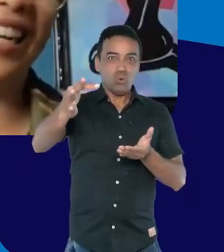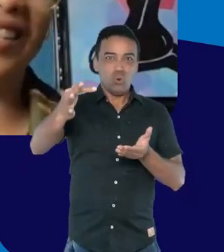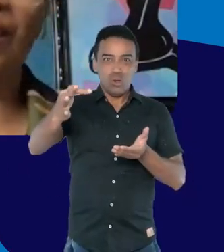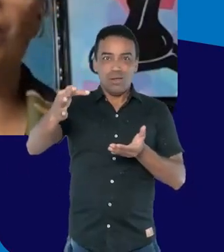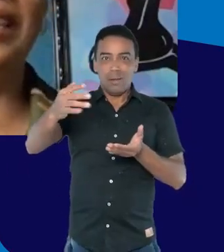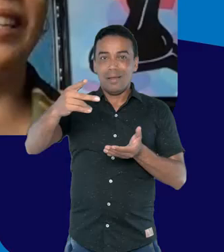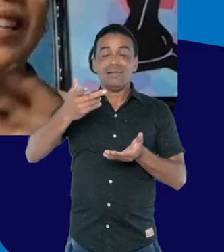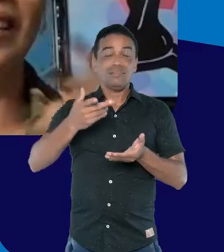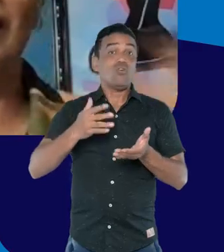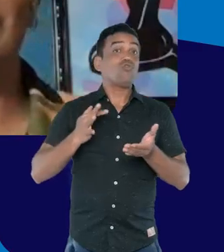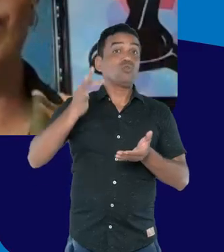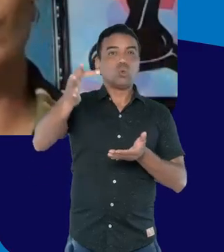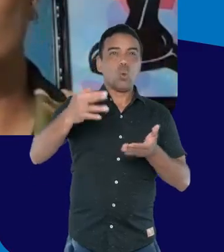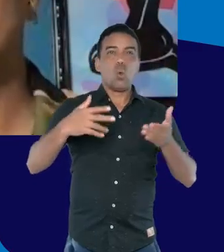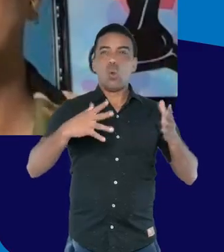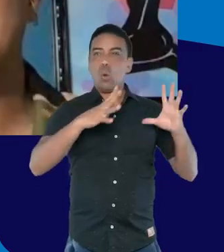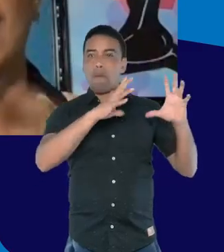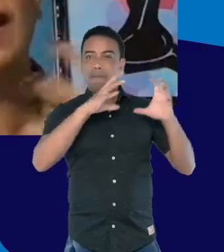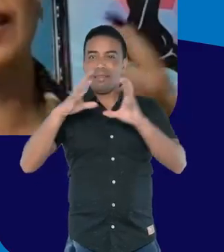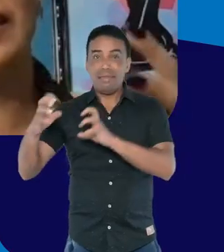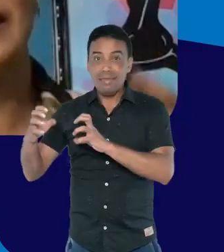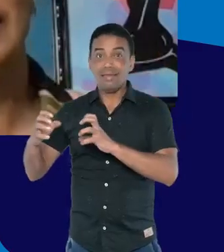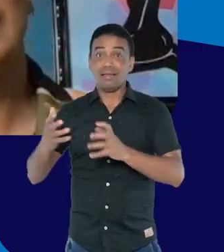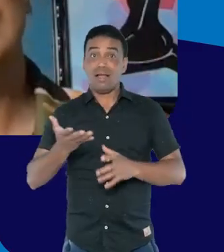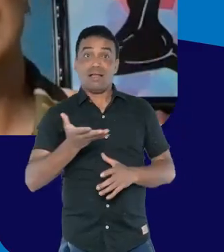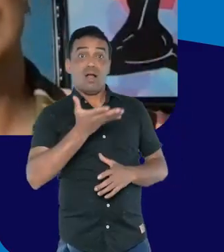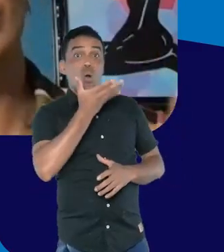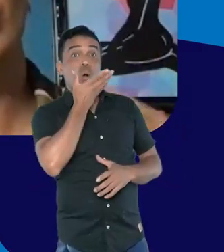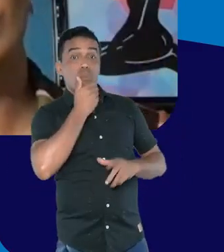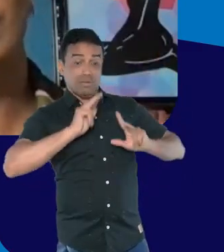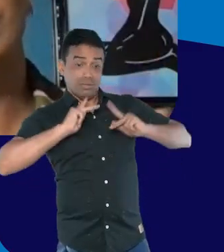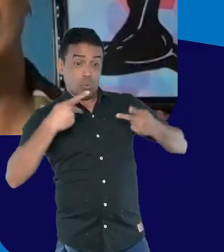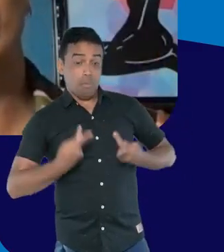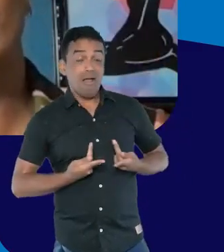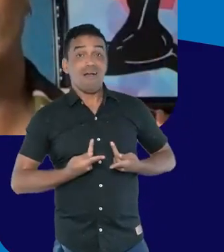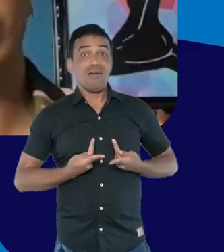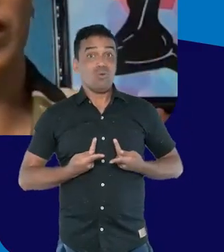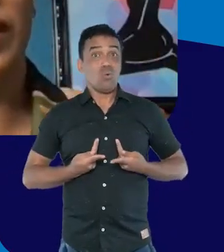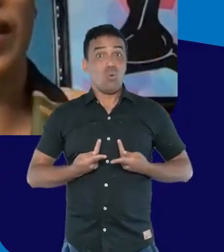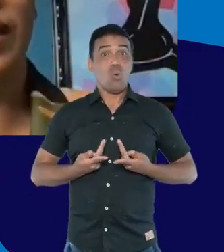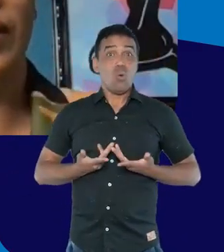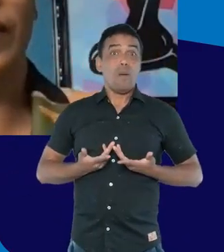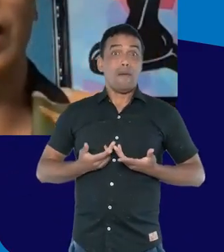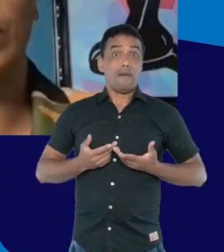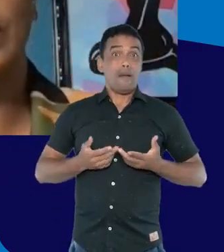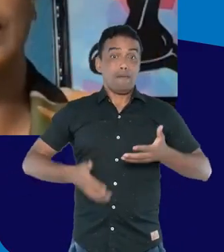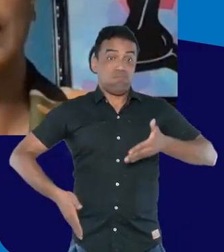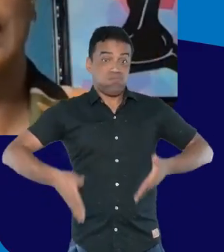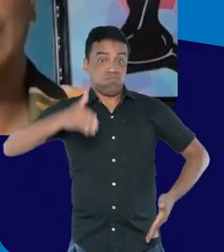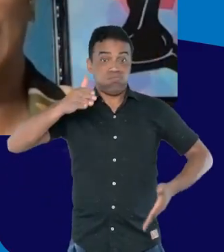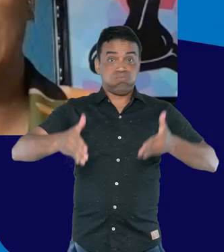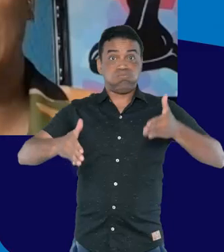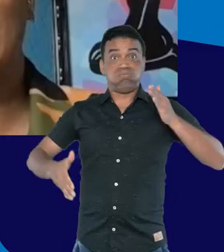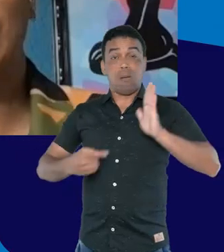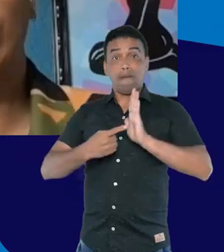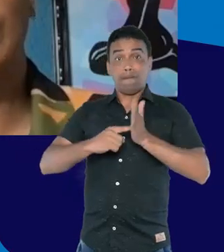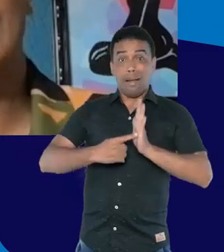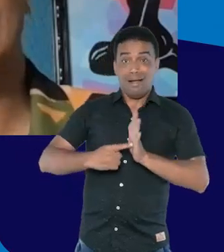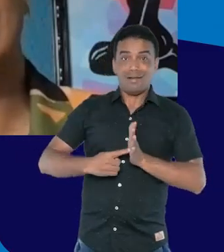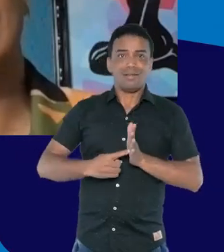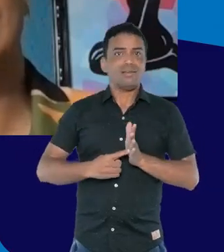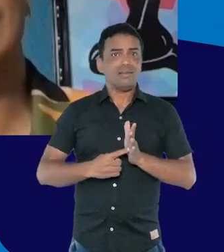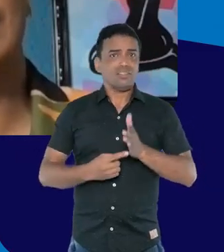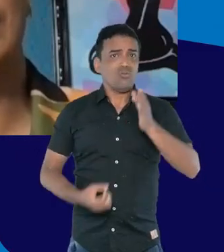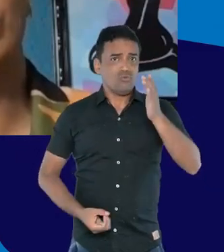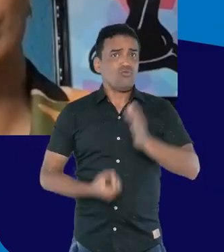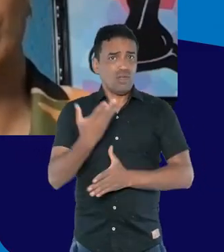ia ser essa briga entre homem e máquina, e aí a gente vai vendo muitas dessas ficções se